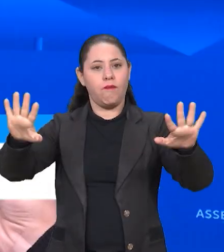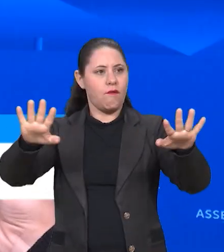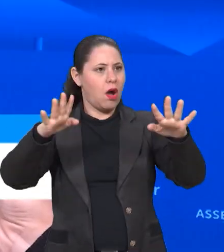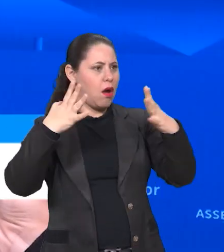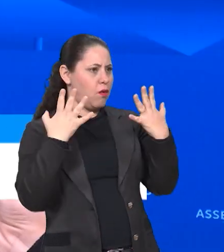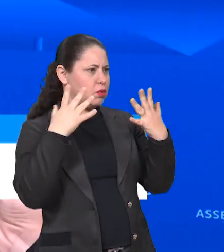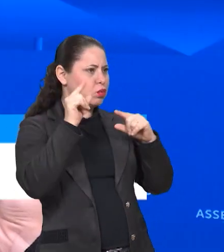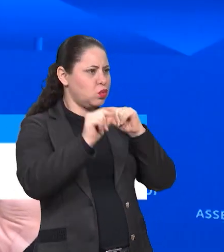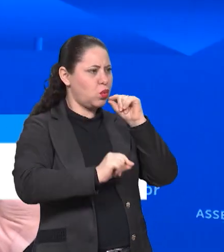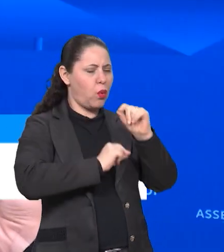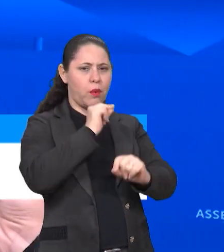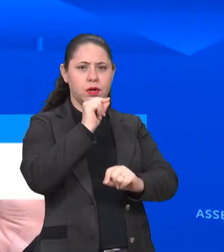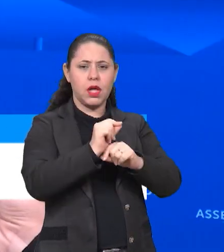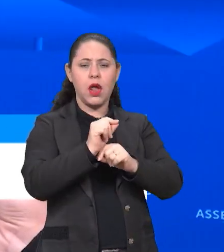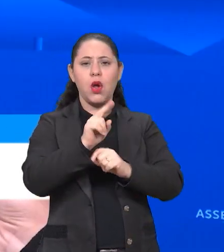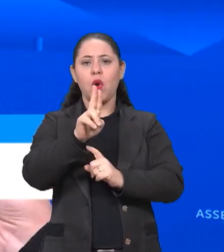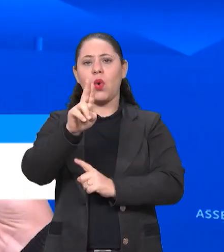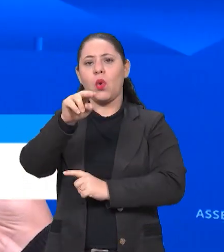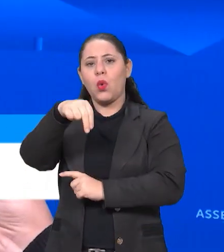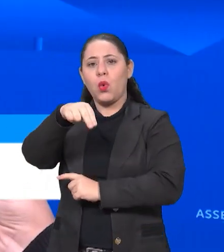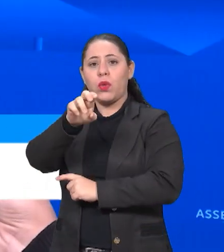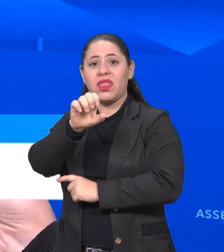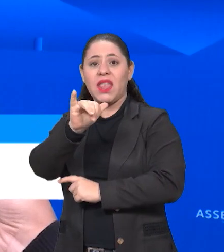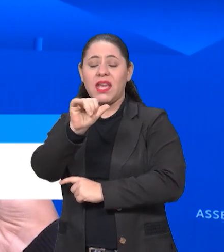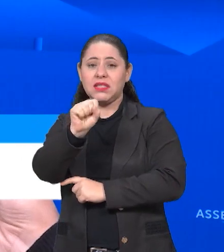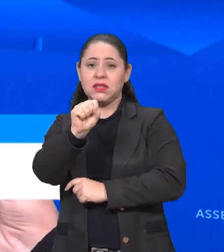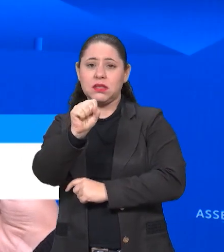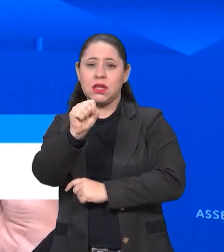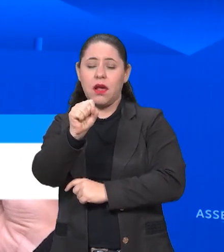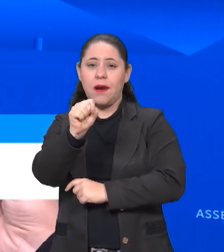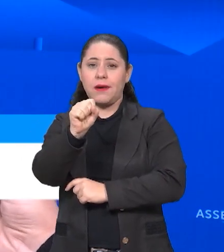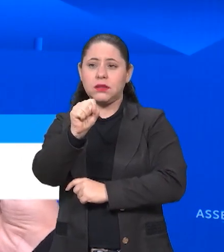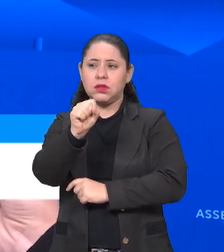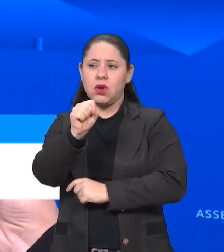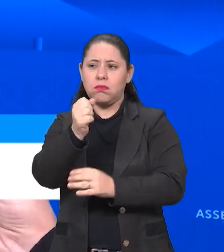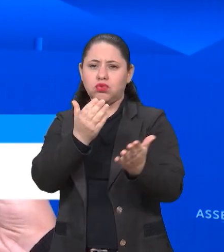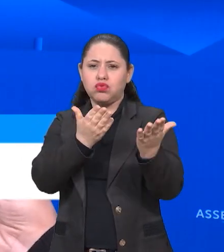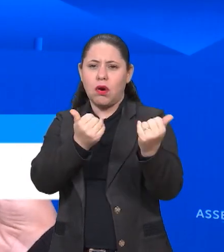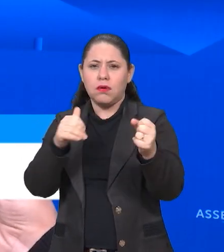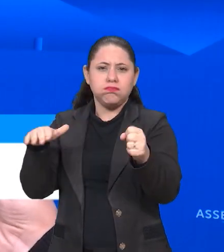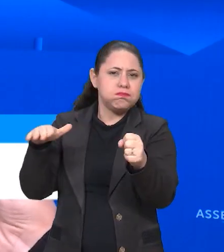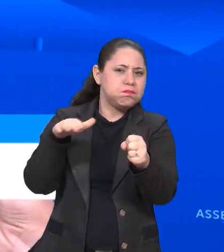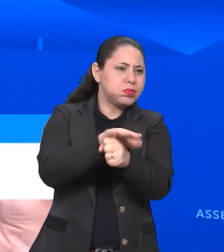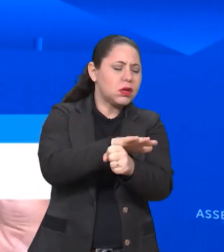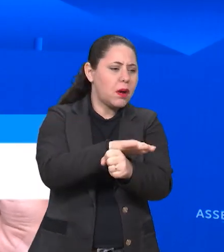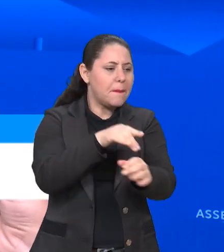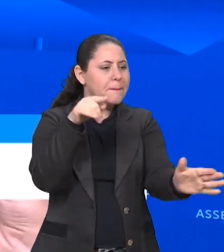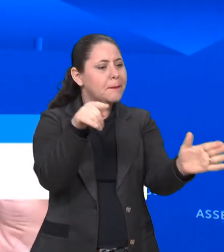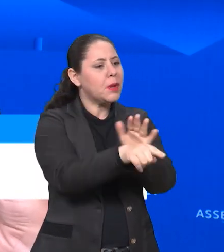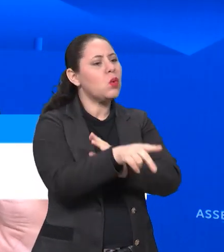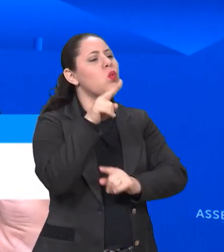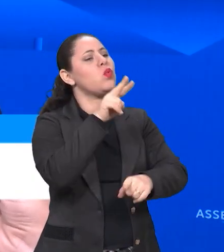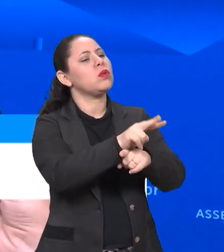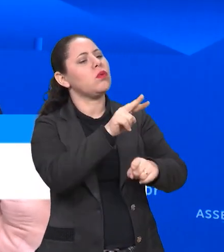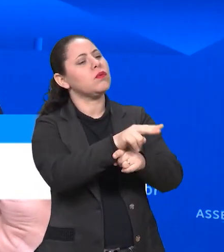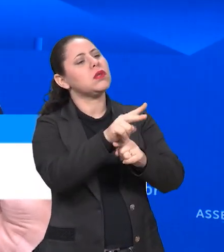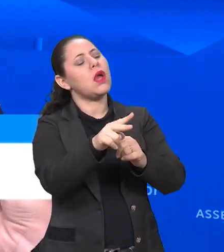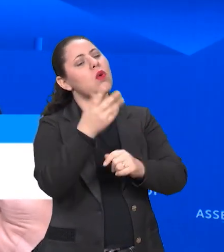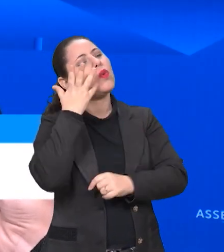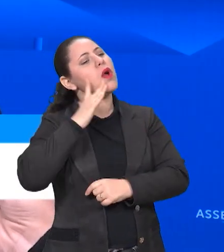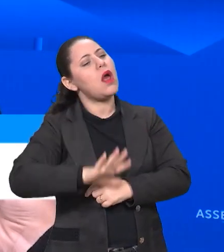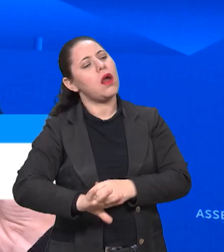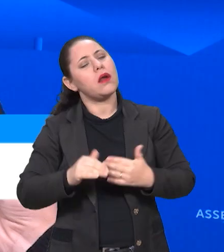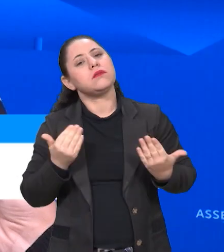chamar a atenção para a questão das UNEs, que estão lotadas de jovens, até perguntar para esses jovens quem cuidou deles na primeira